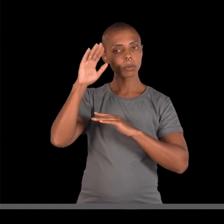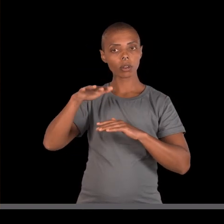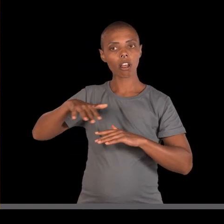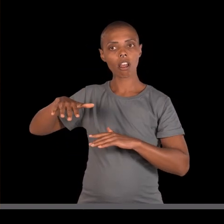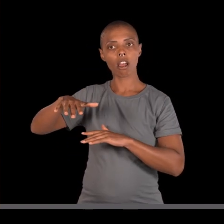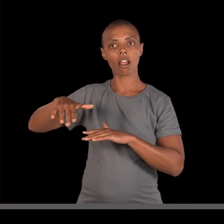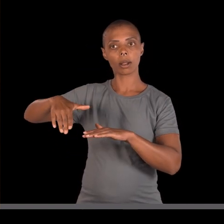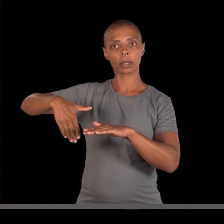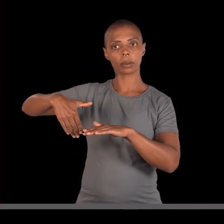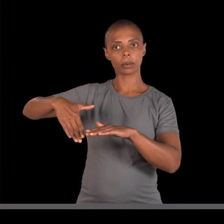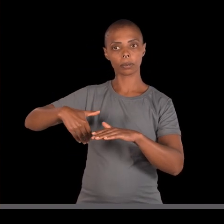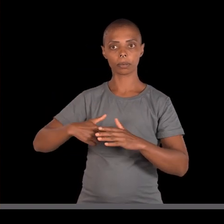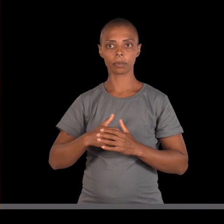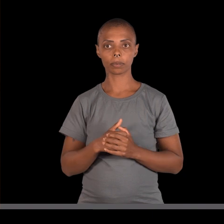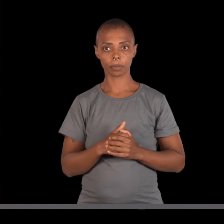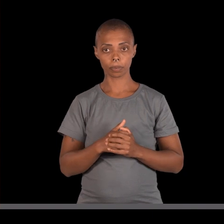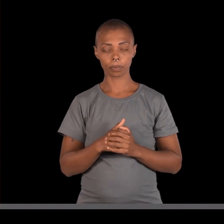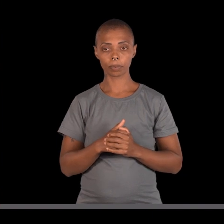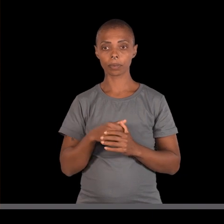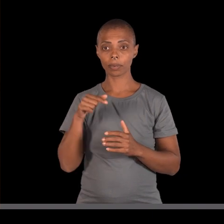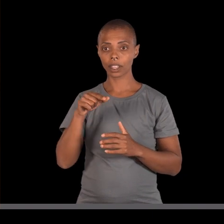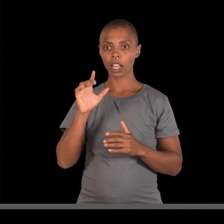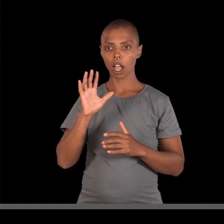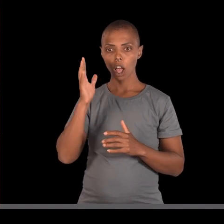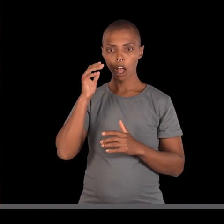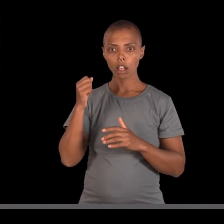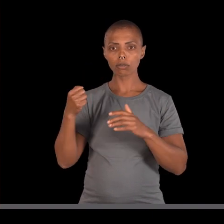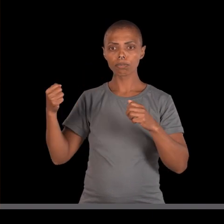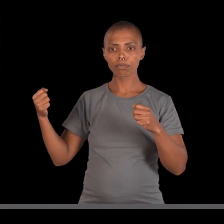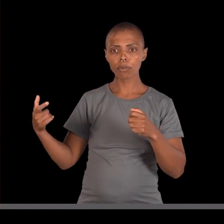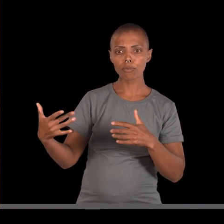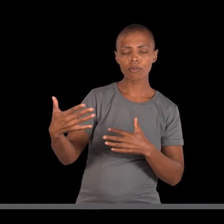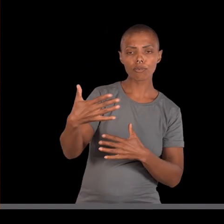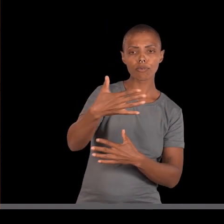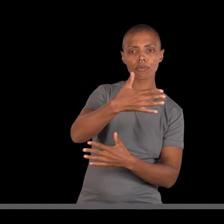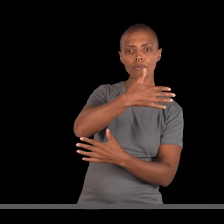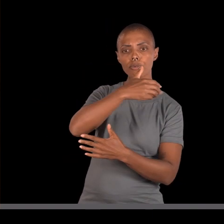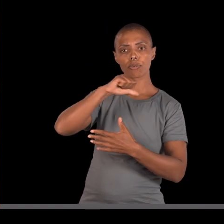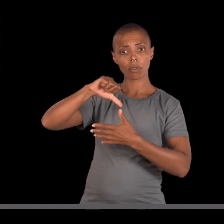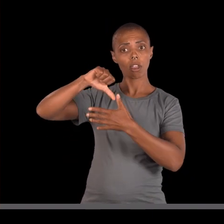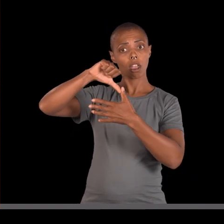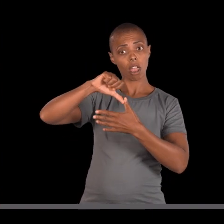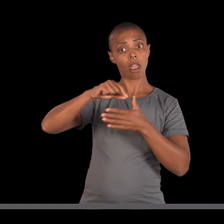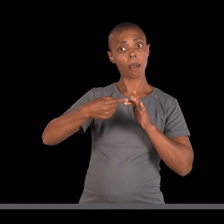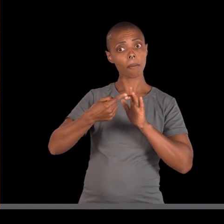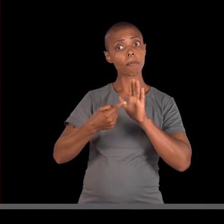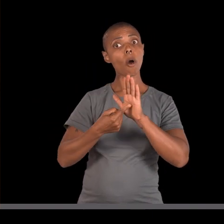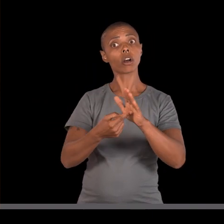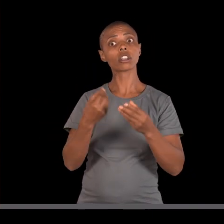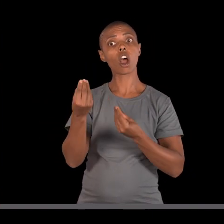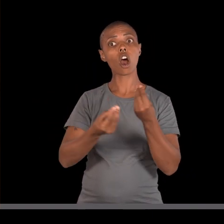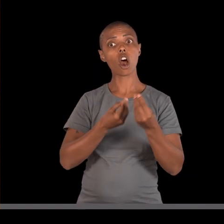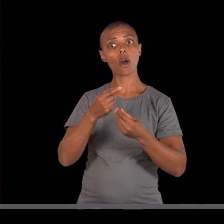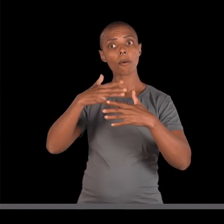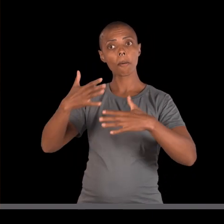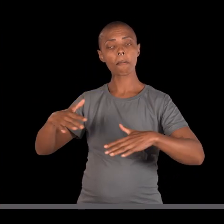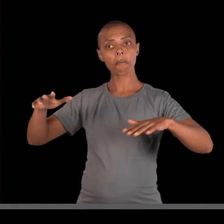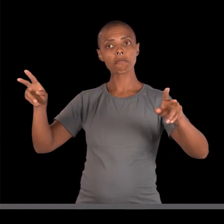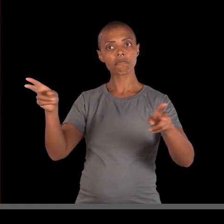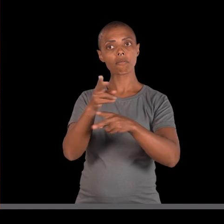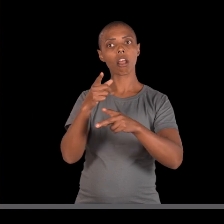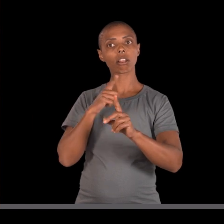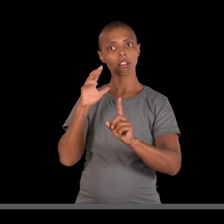áreas litorâneas. O fenômeno da ressurgência ocorre na América do Sul é um exemplo de como as correntes marinhas